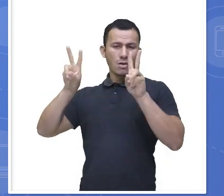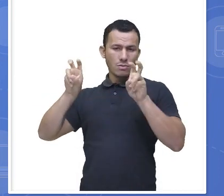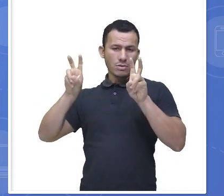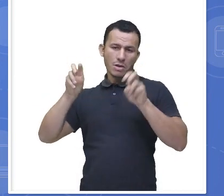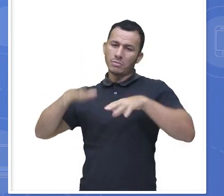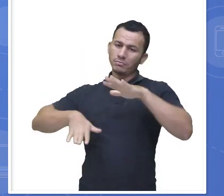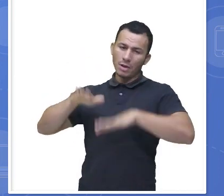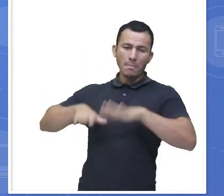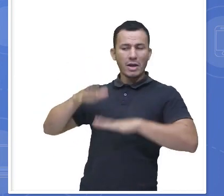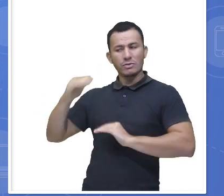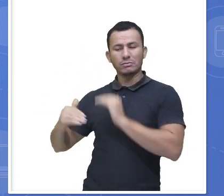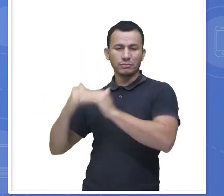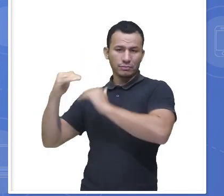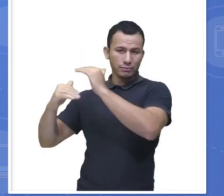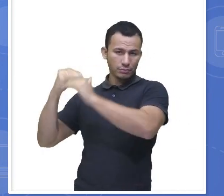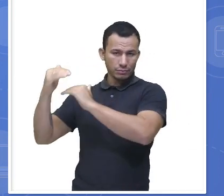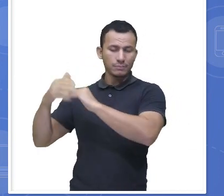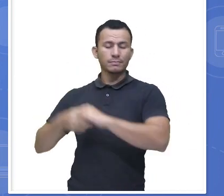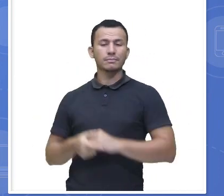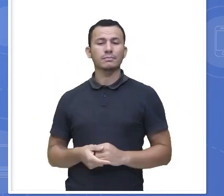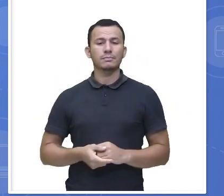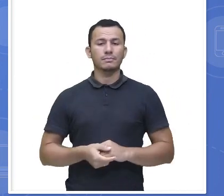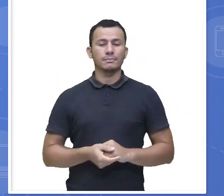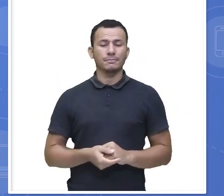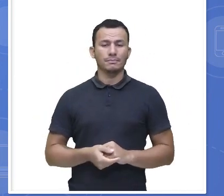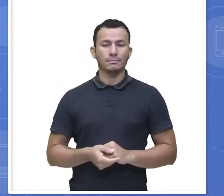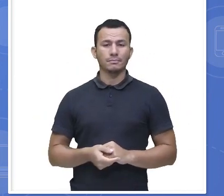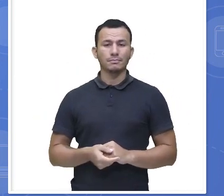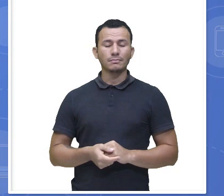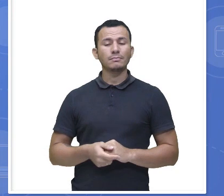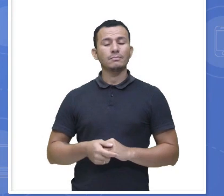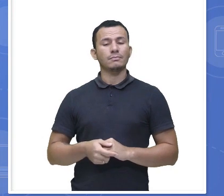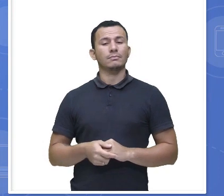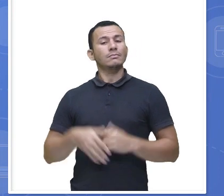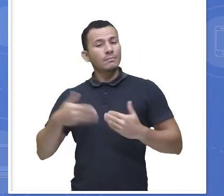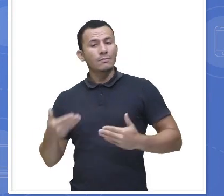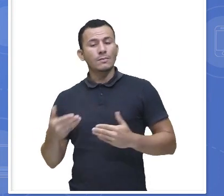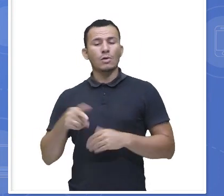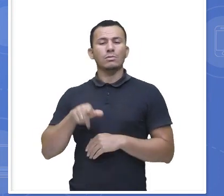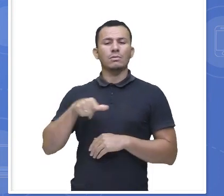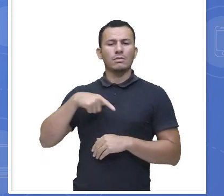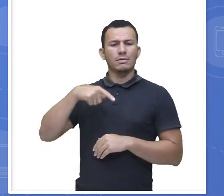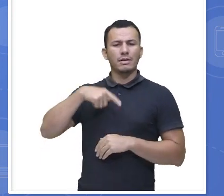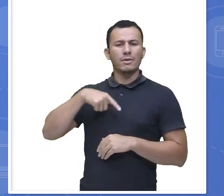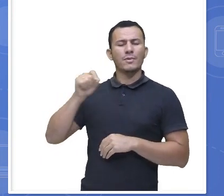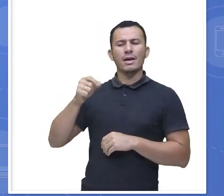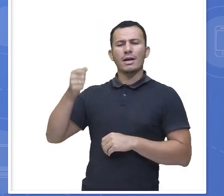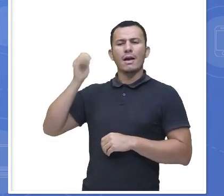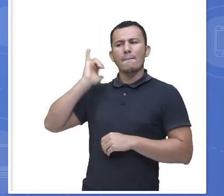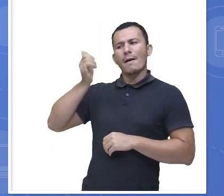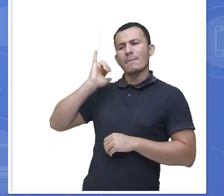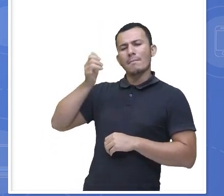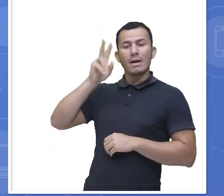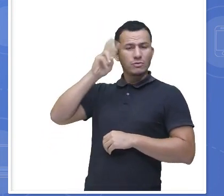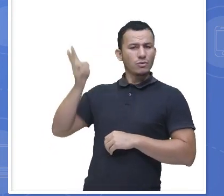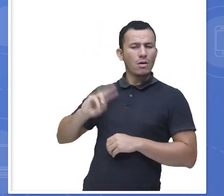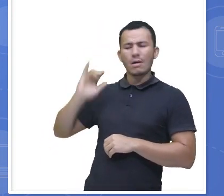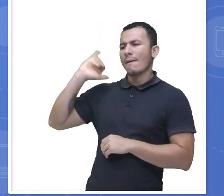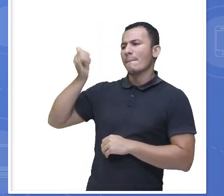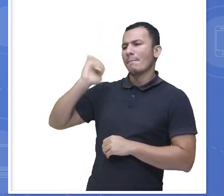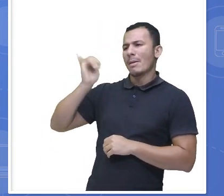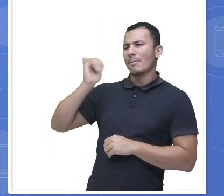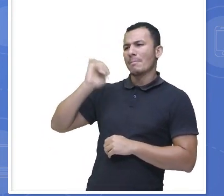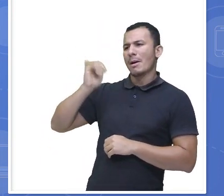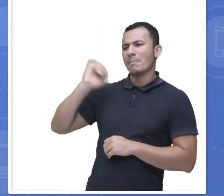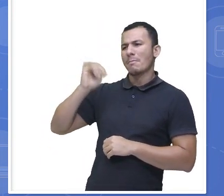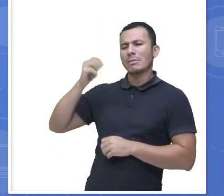né, o desenrolar da narrativa. Ou seja, você vê aí que está sendo contada uma história e que